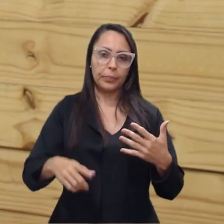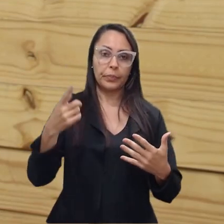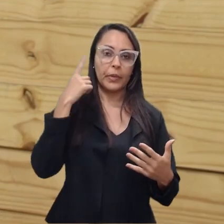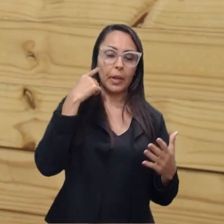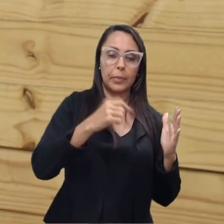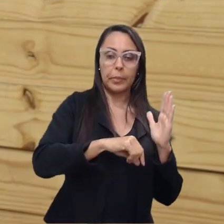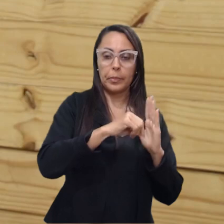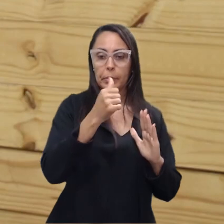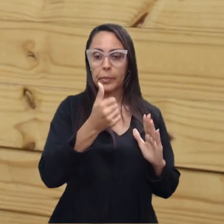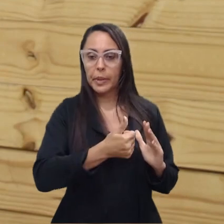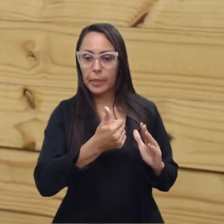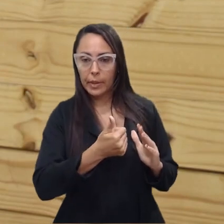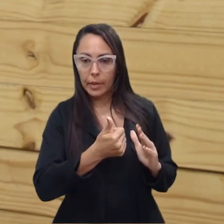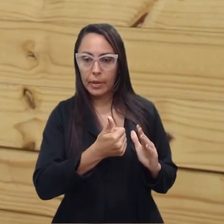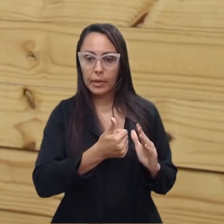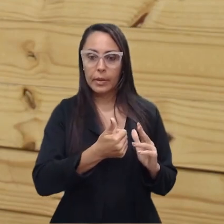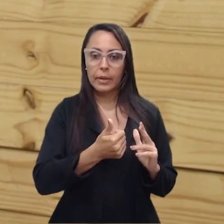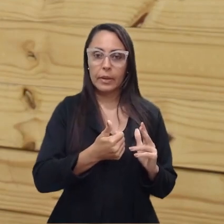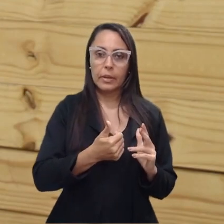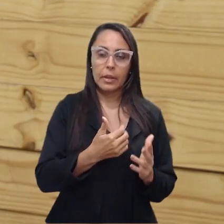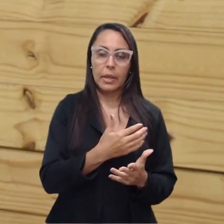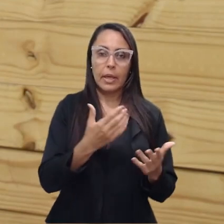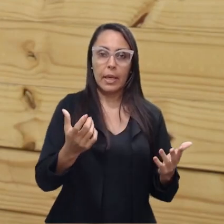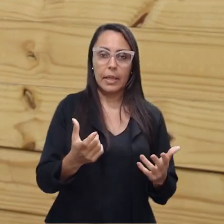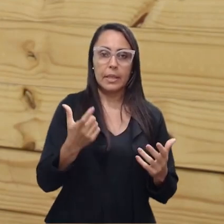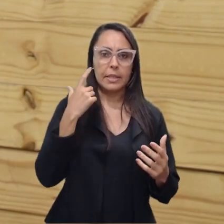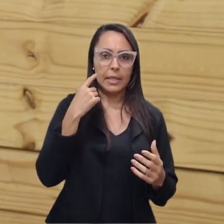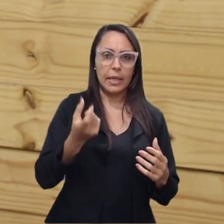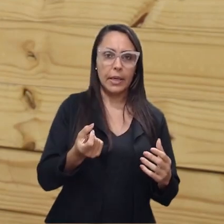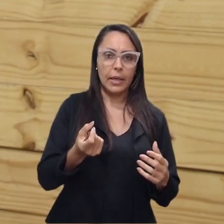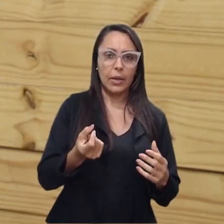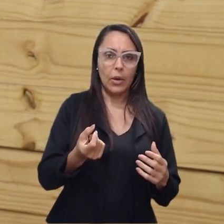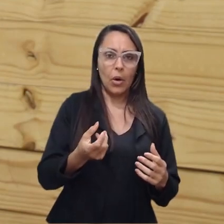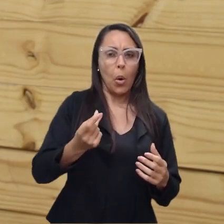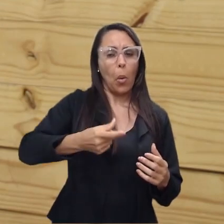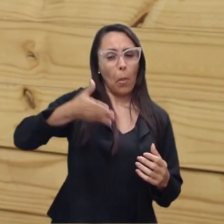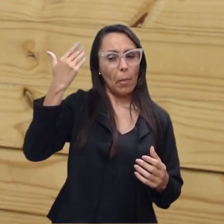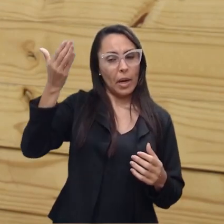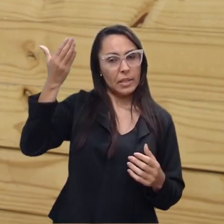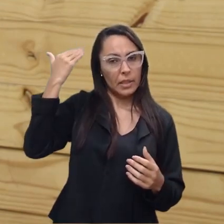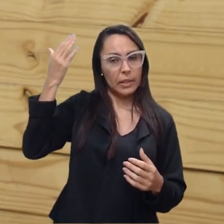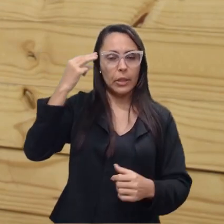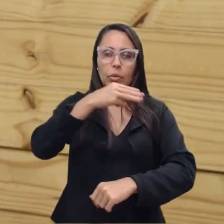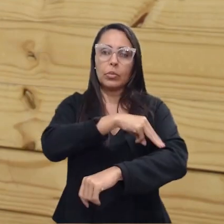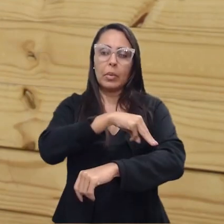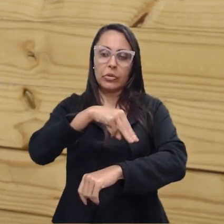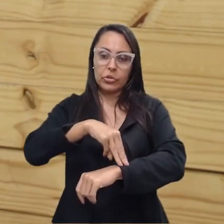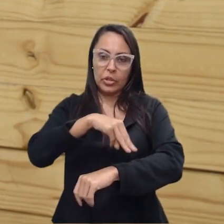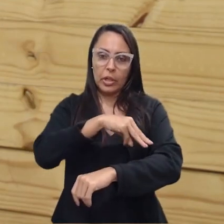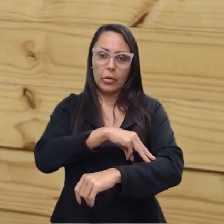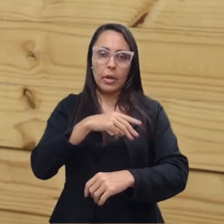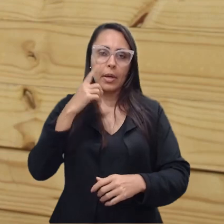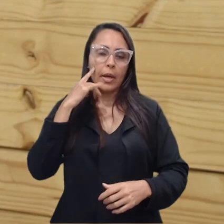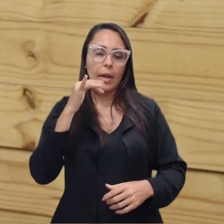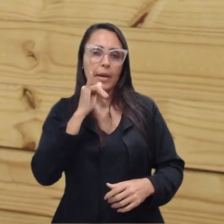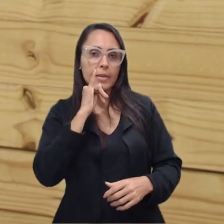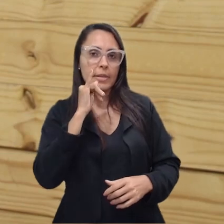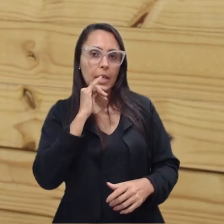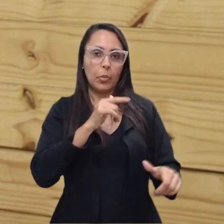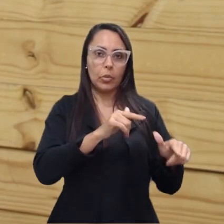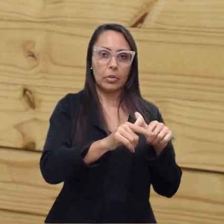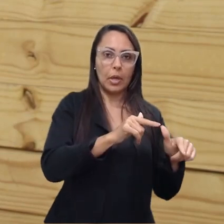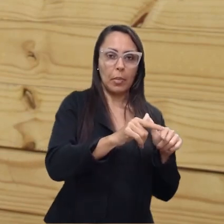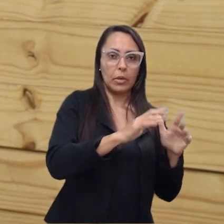primeira situação é ele ser o mais antigo no exercício do magistério. Então, digamos que eu trabalho